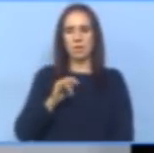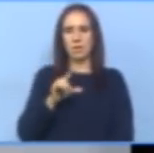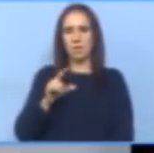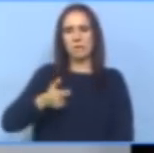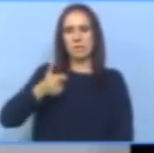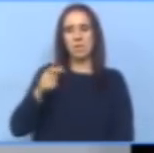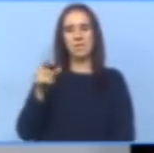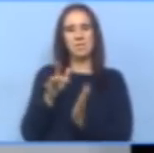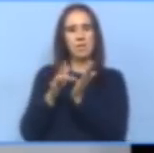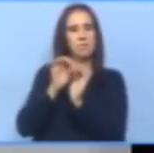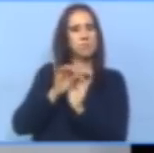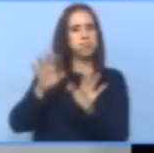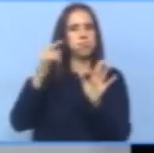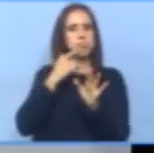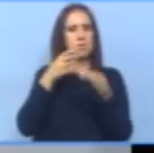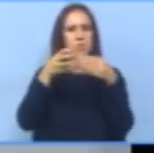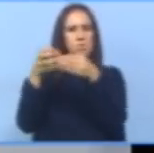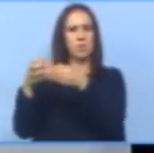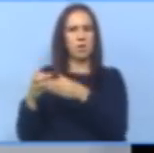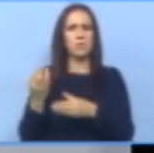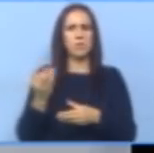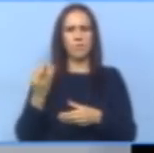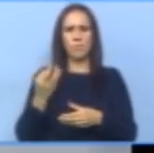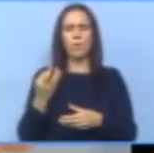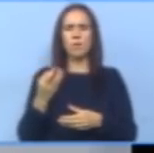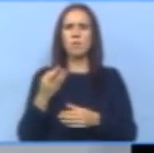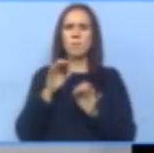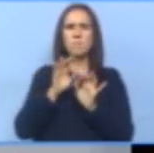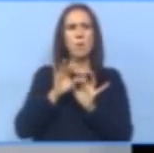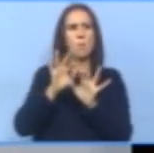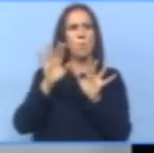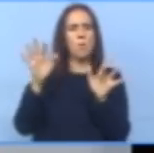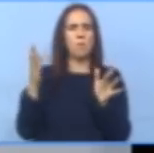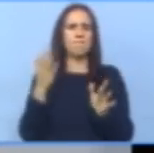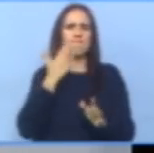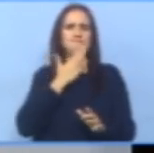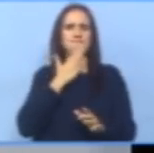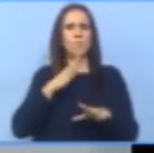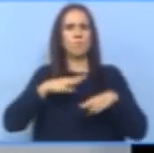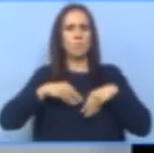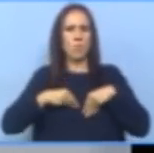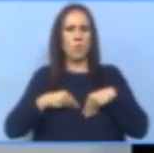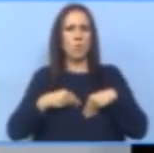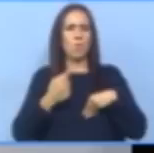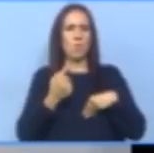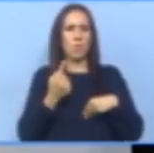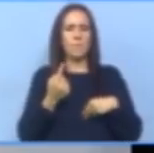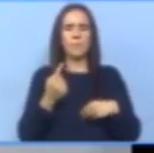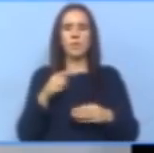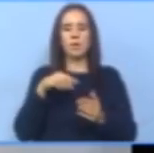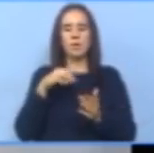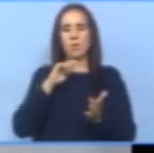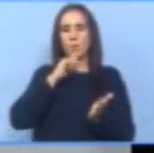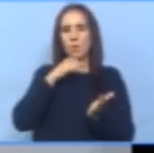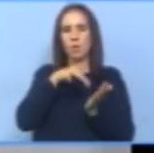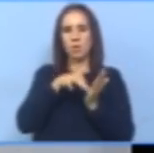muito difundido nas comunidades e que teve também alguma penetração, algum acolhimento como código de leitura